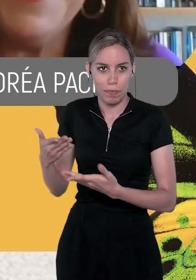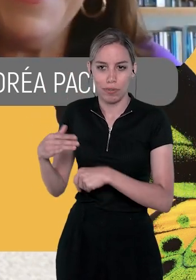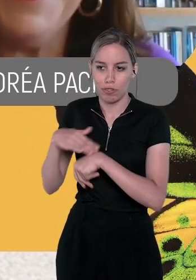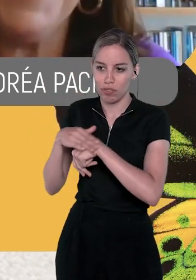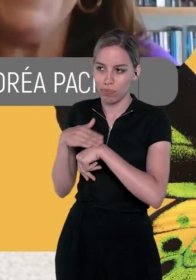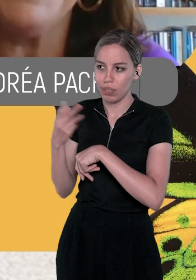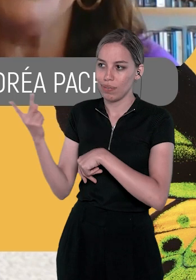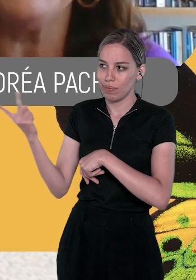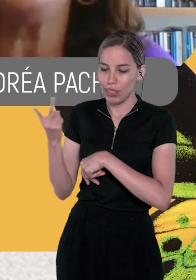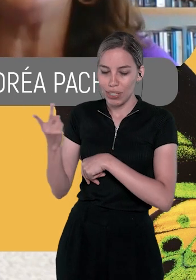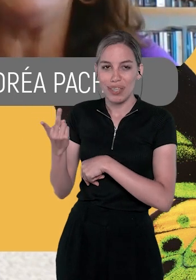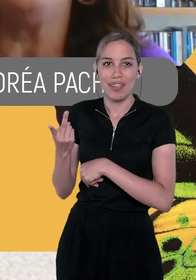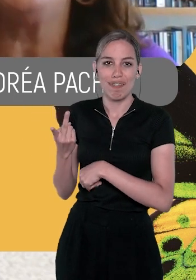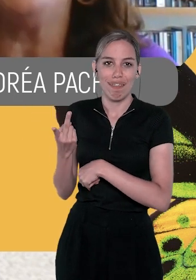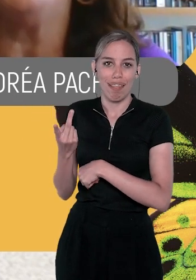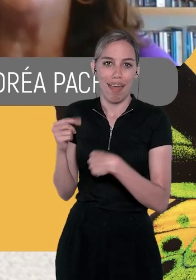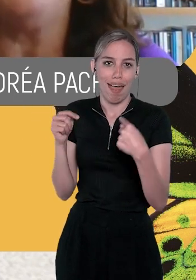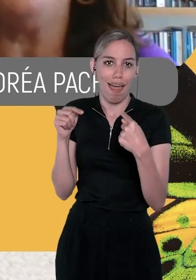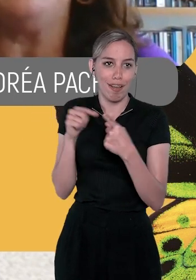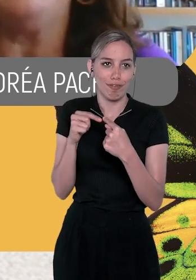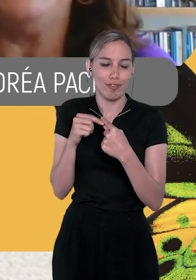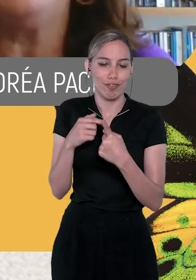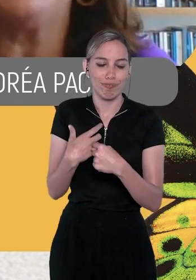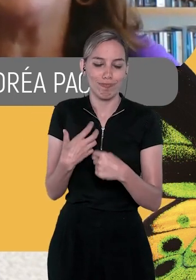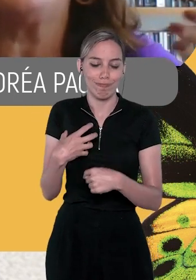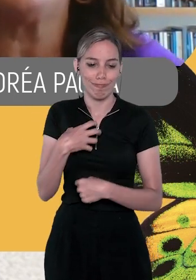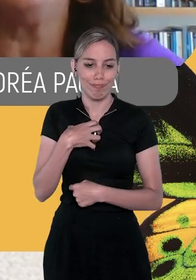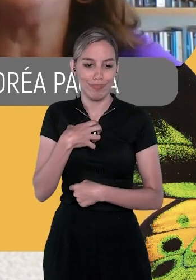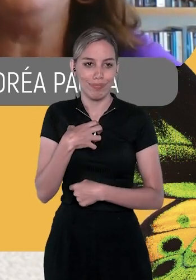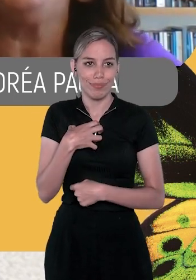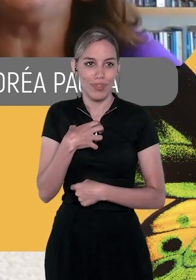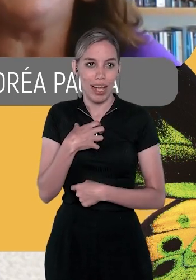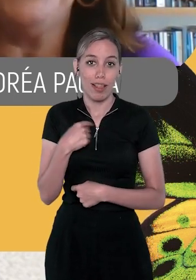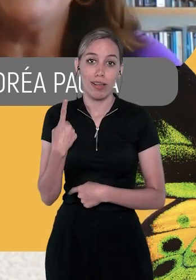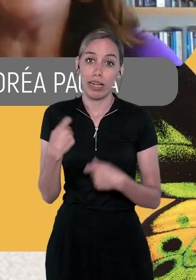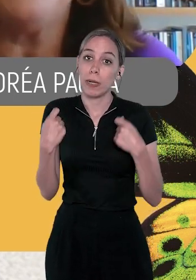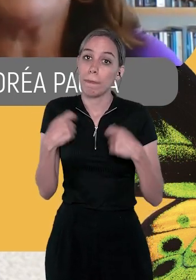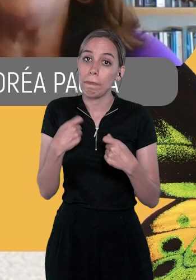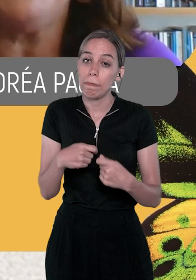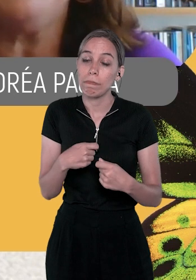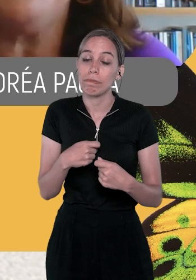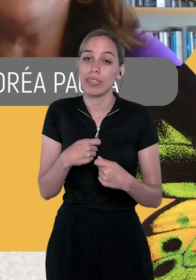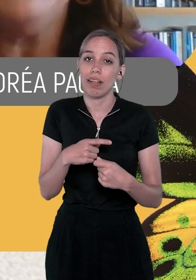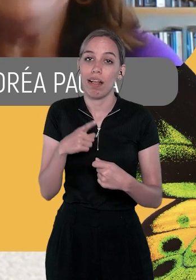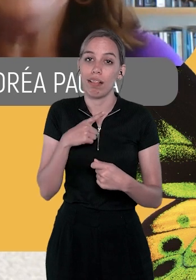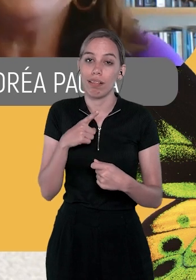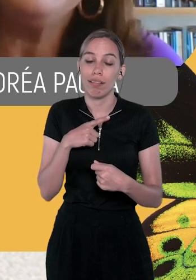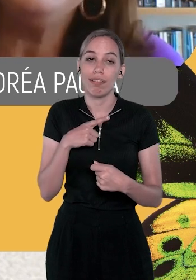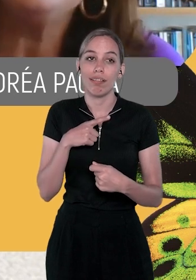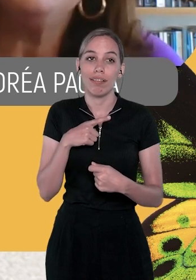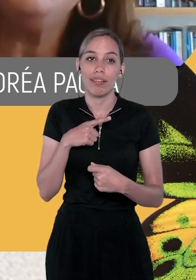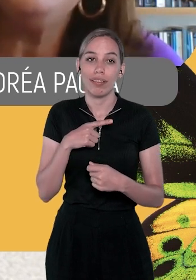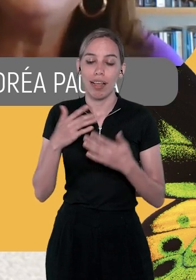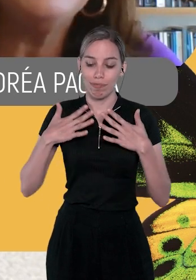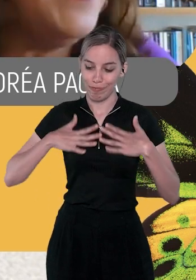vocês, são aquelas tréguas, né, do Mário Benedetti. A gente está precisando de muitas tréguas para sobreviver. Então,